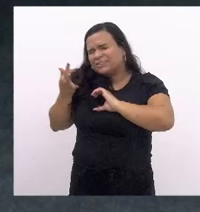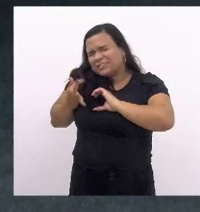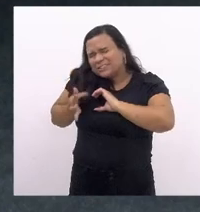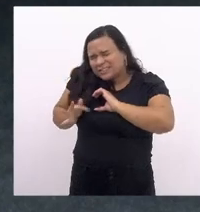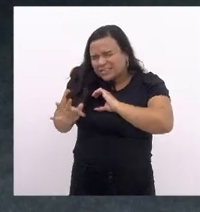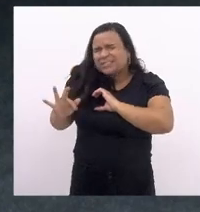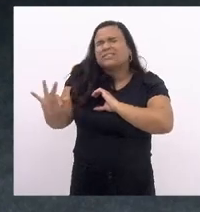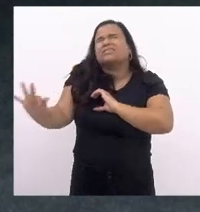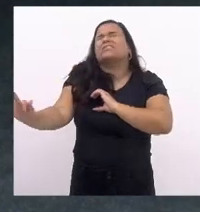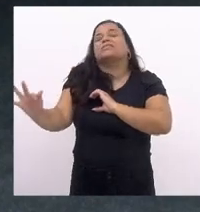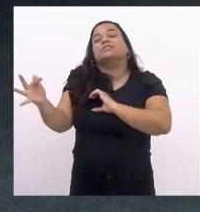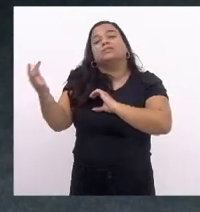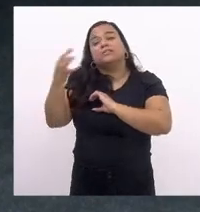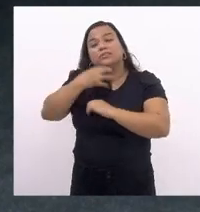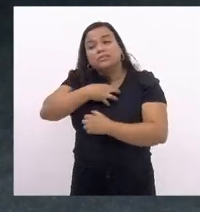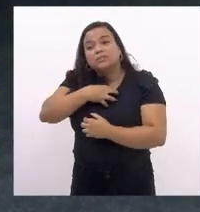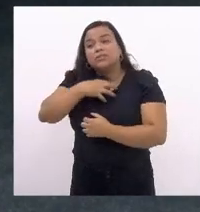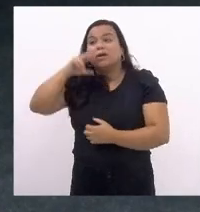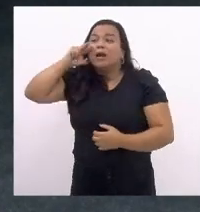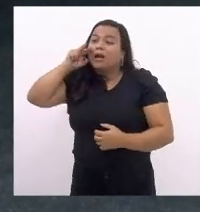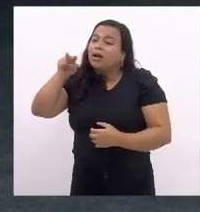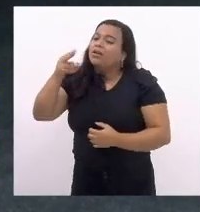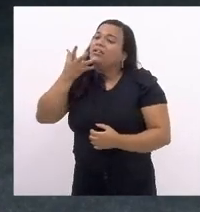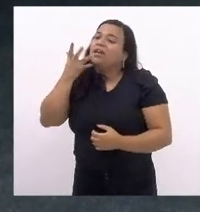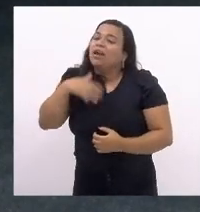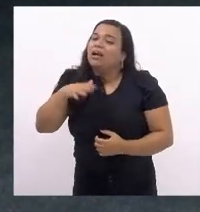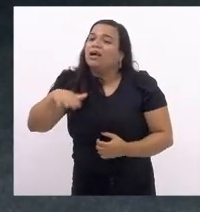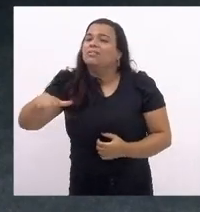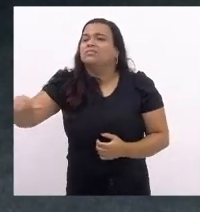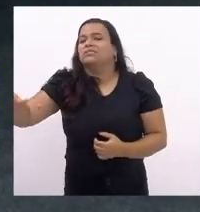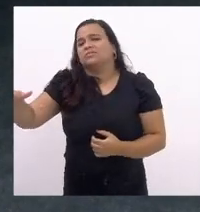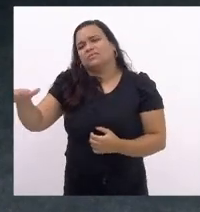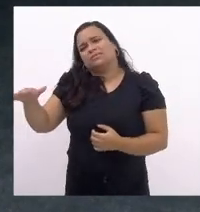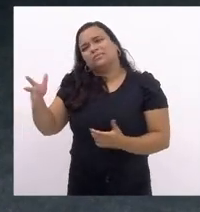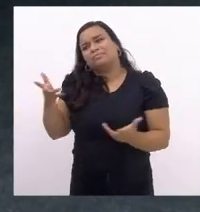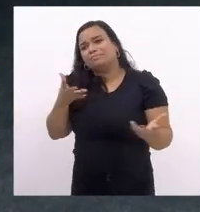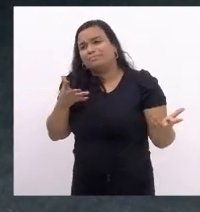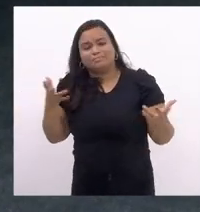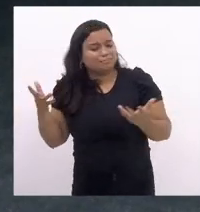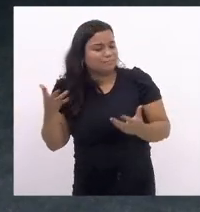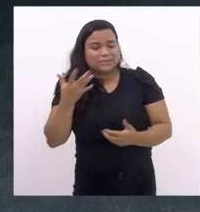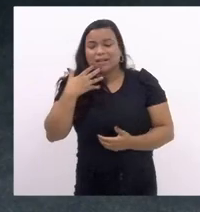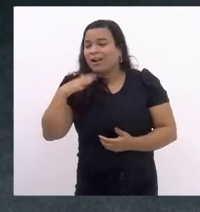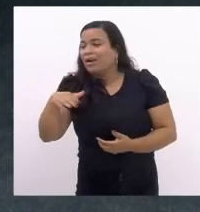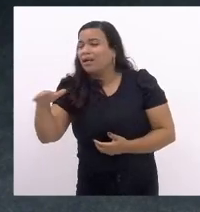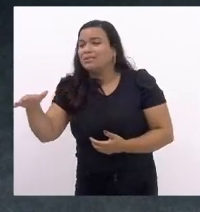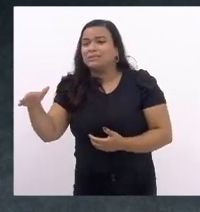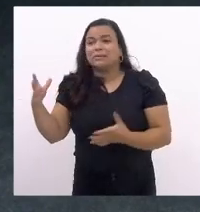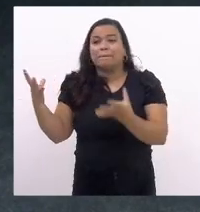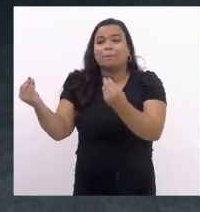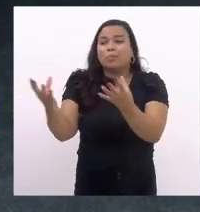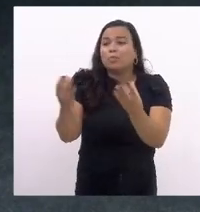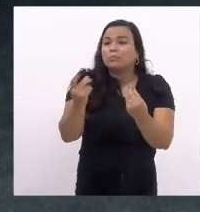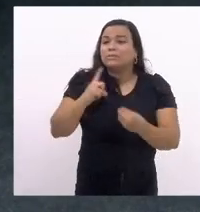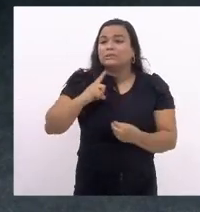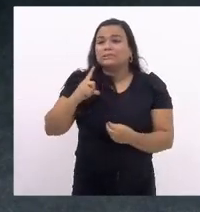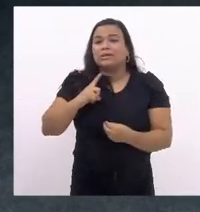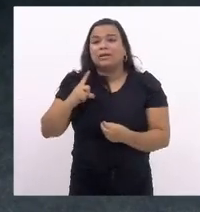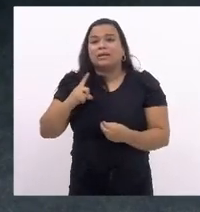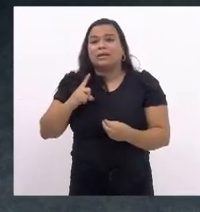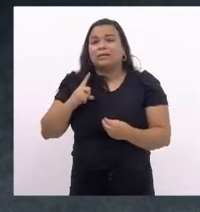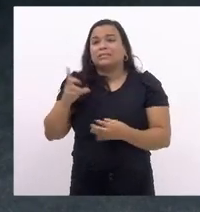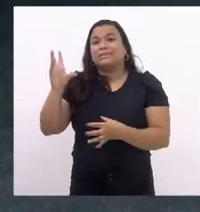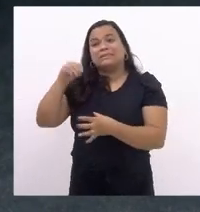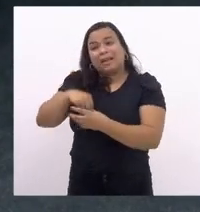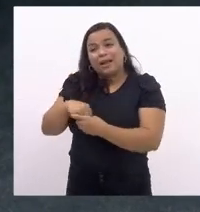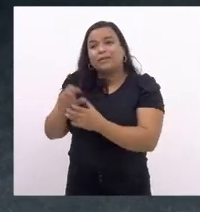dolorido, olhando aí, sobretudo, as crianças, né, que estão, muitas delas ainda, nas